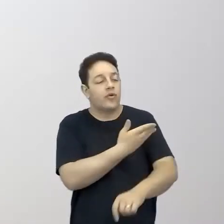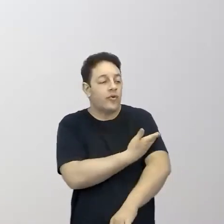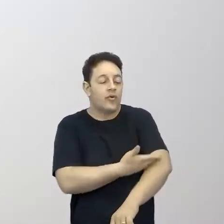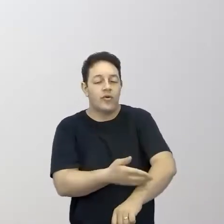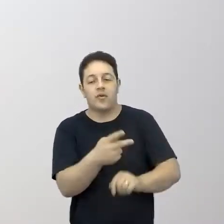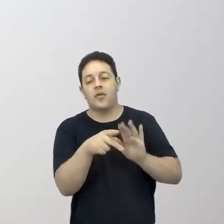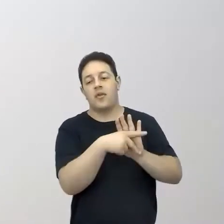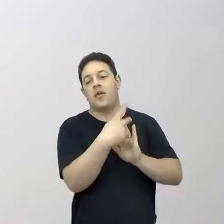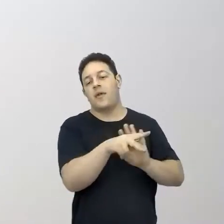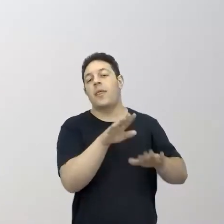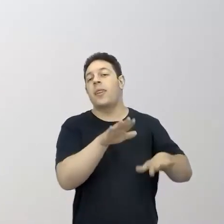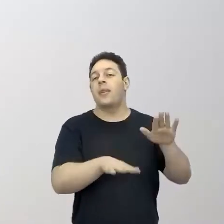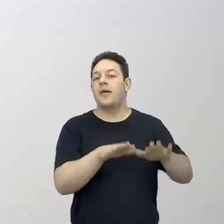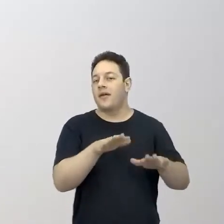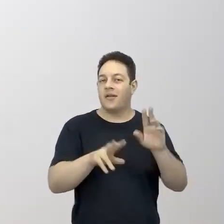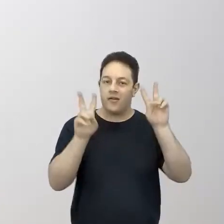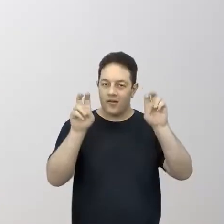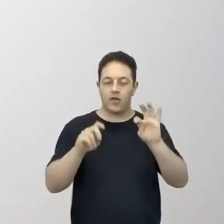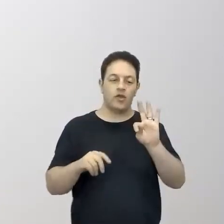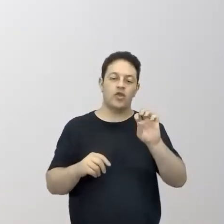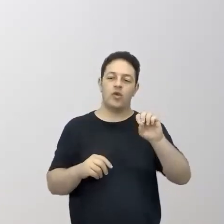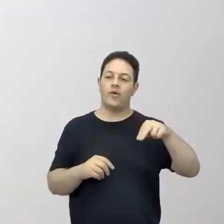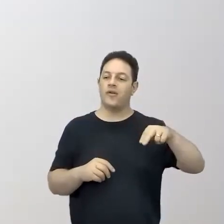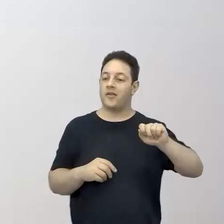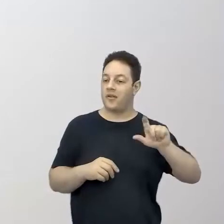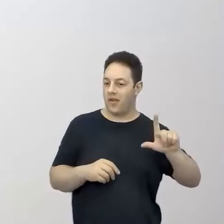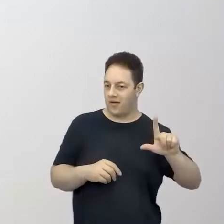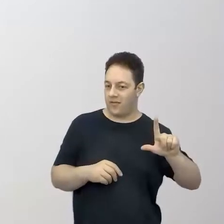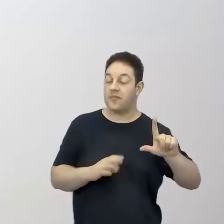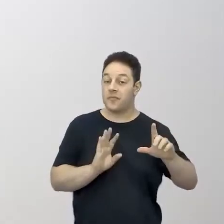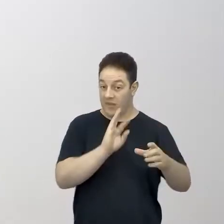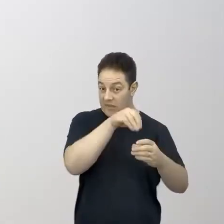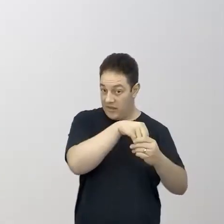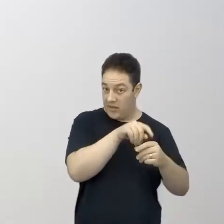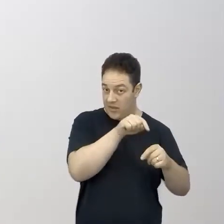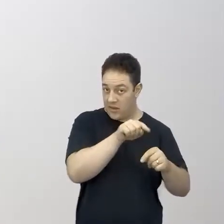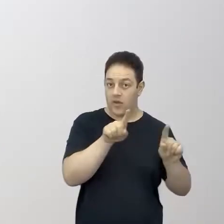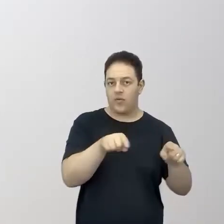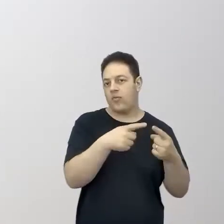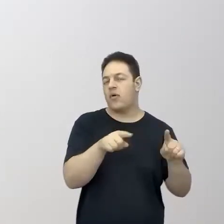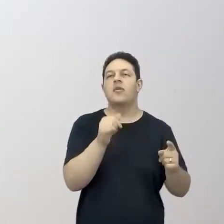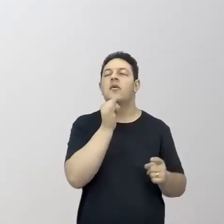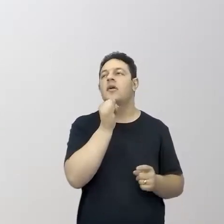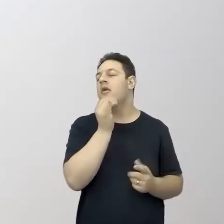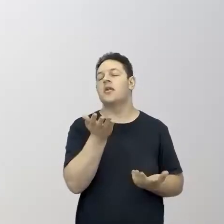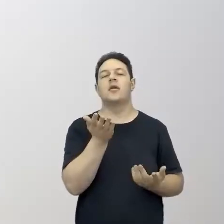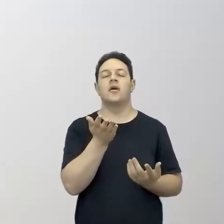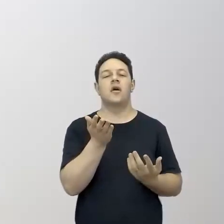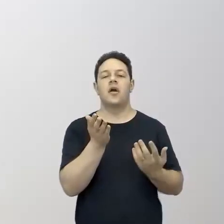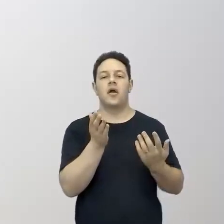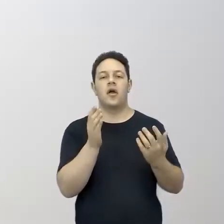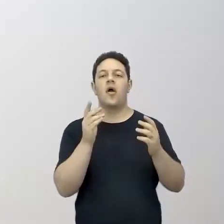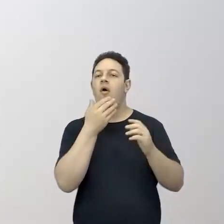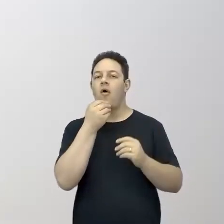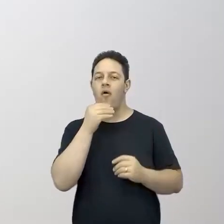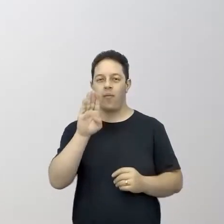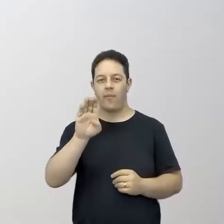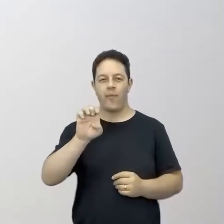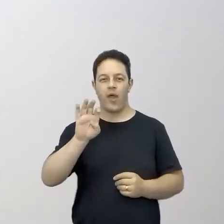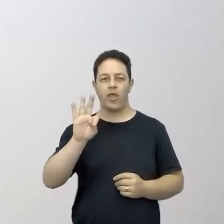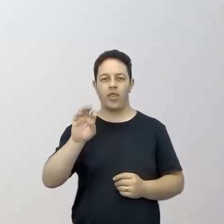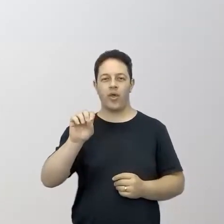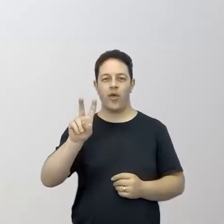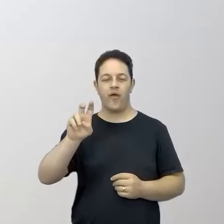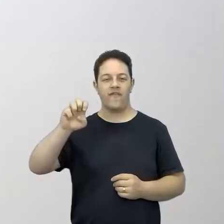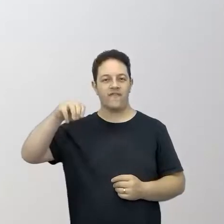tradição da música tonal. Então pensando nesse caso aí da música, uma obra de arte, por exemplo, a do Beethoven,